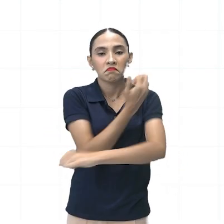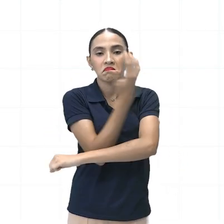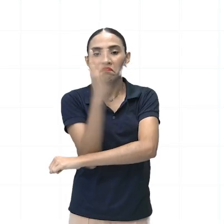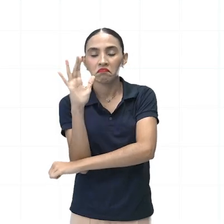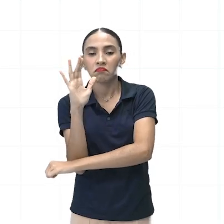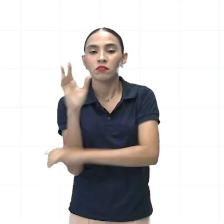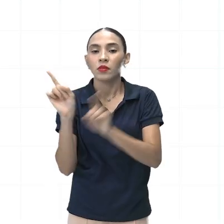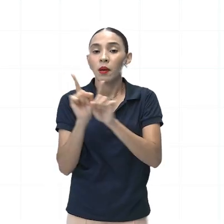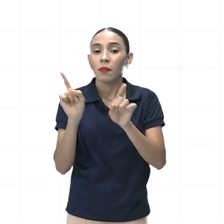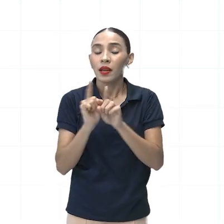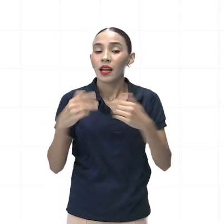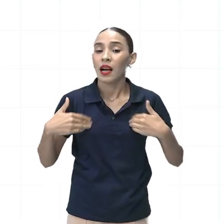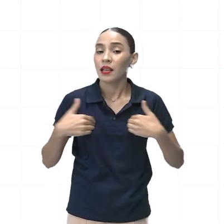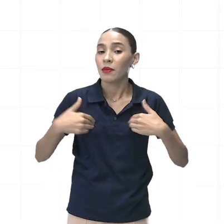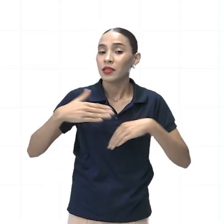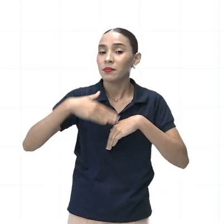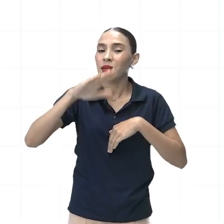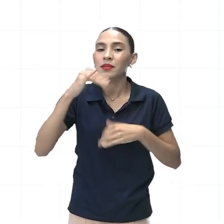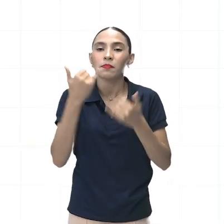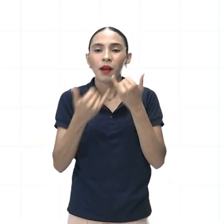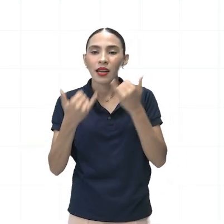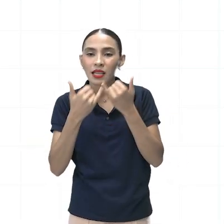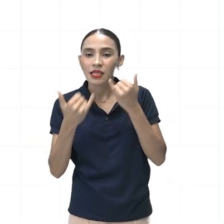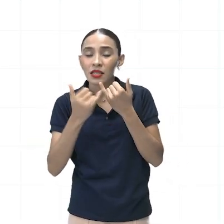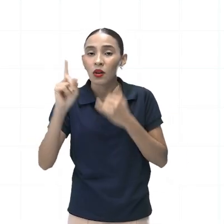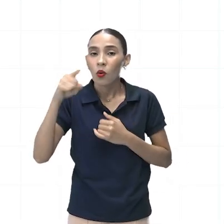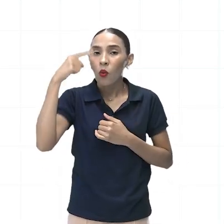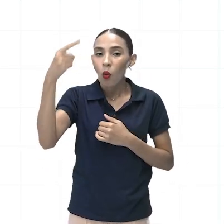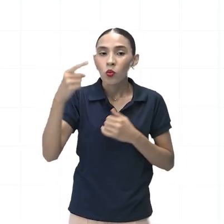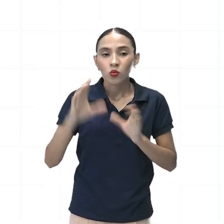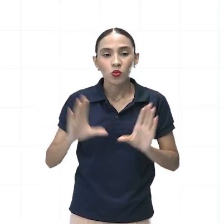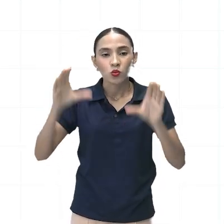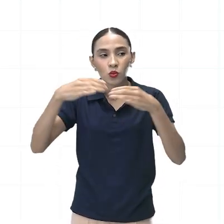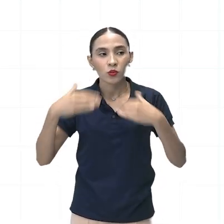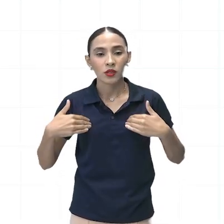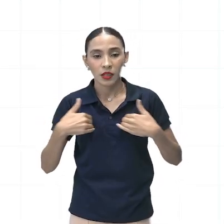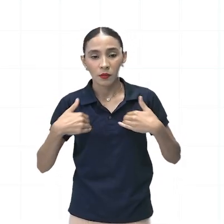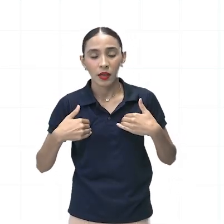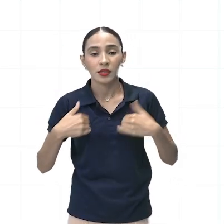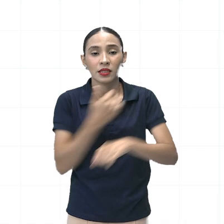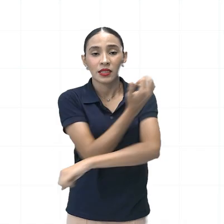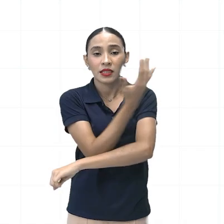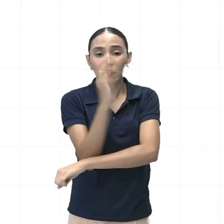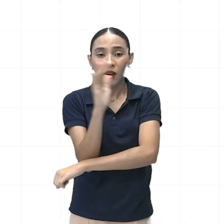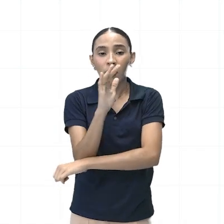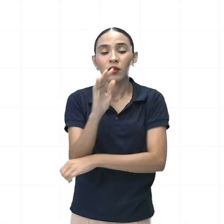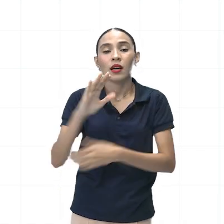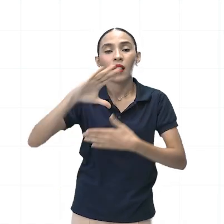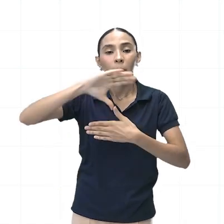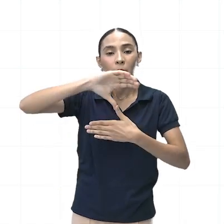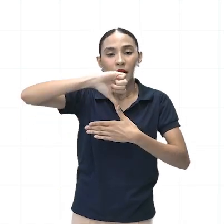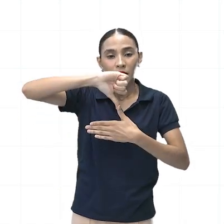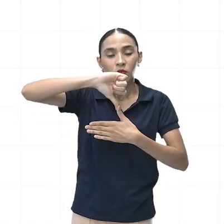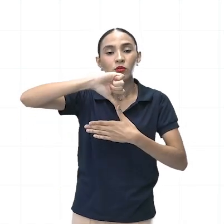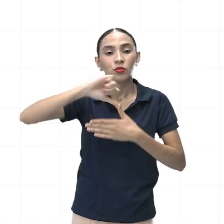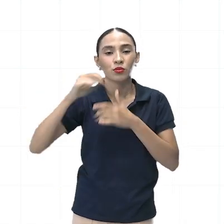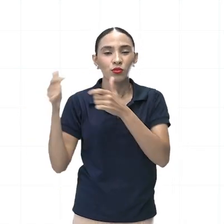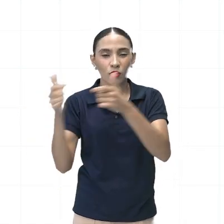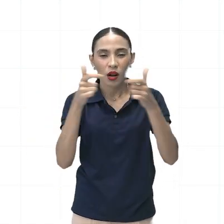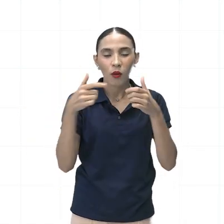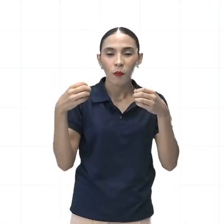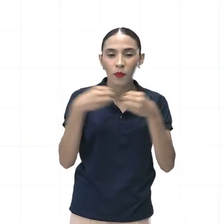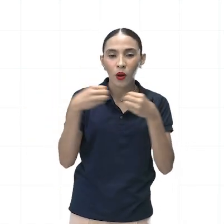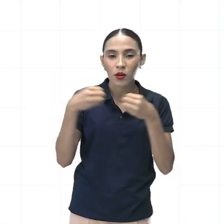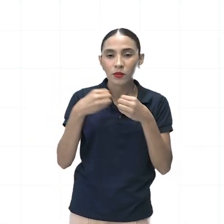seja, de animais, eram mais parecidas com outras espécies da fauna da própria América do Sul em regiões